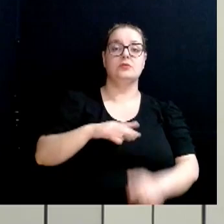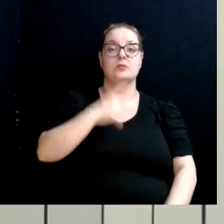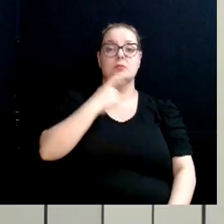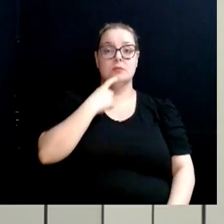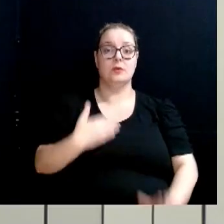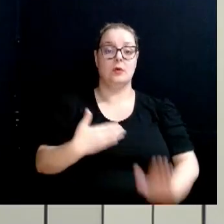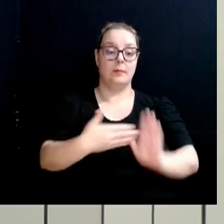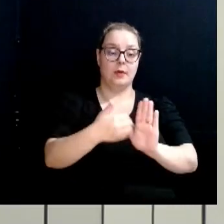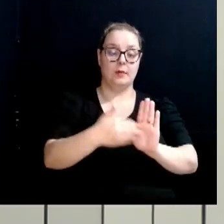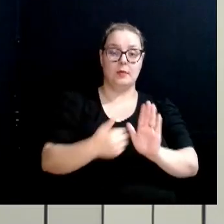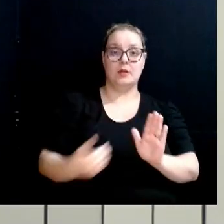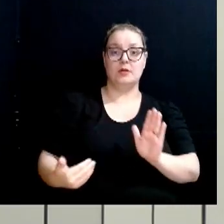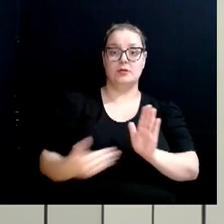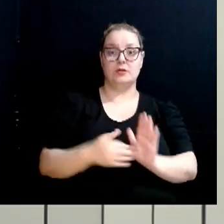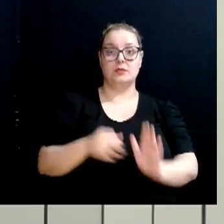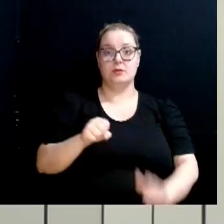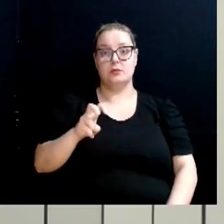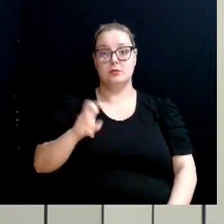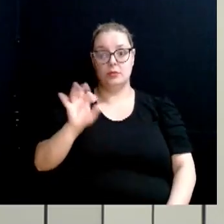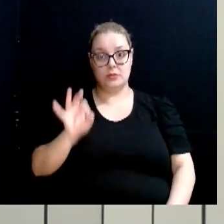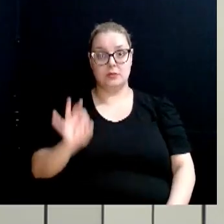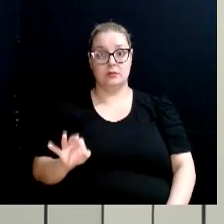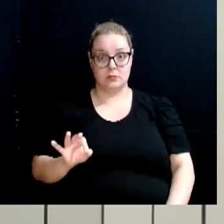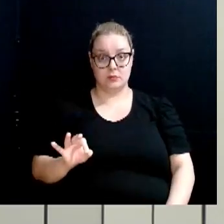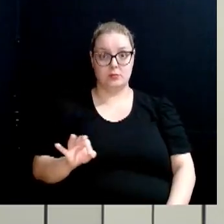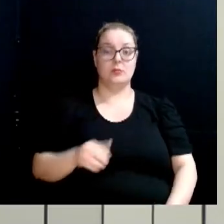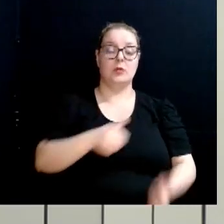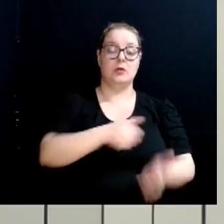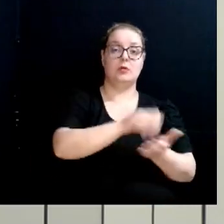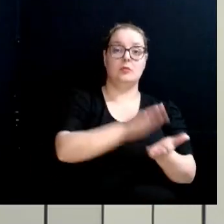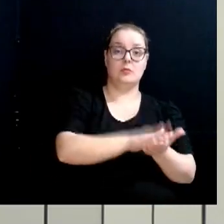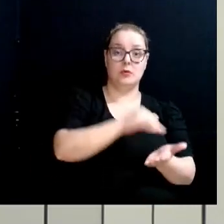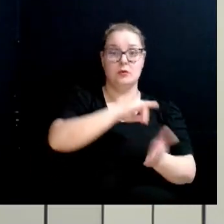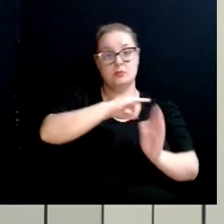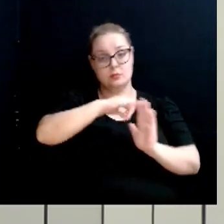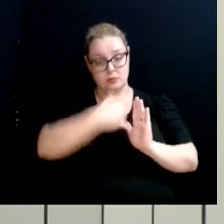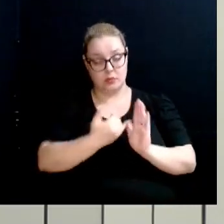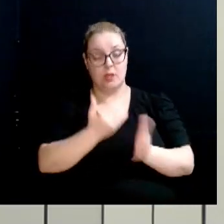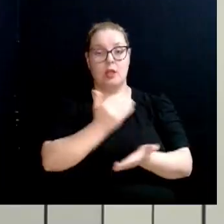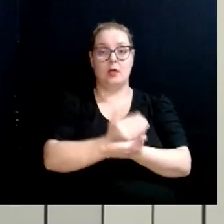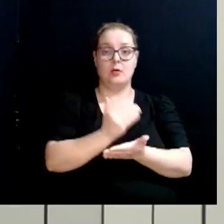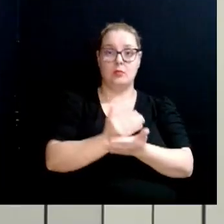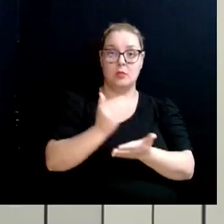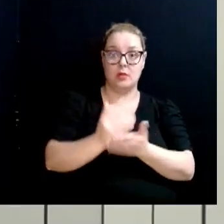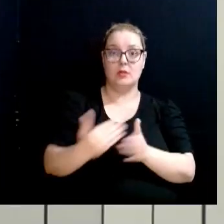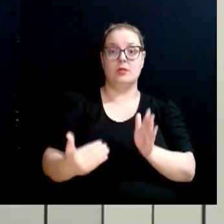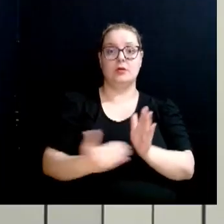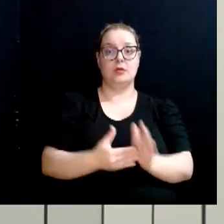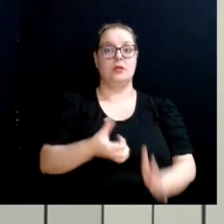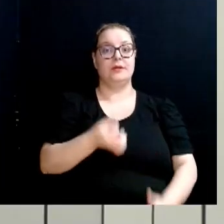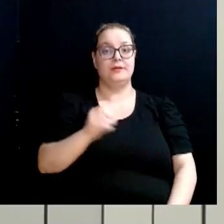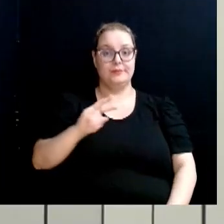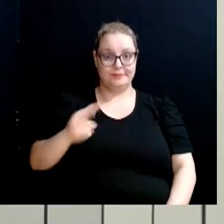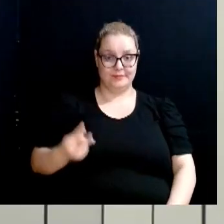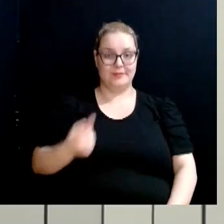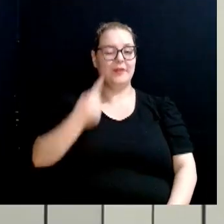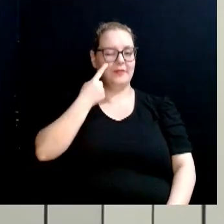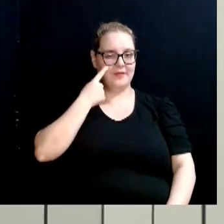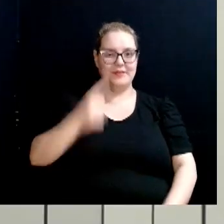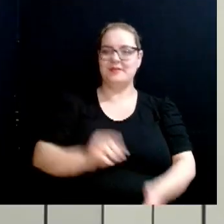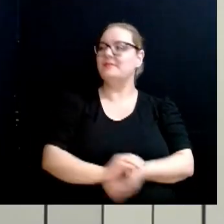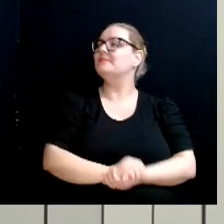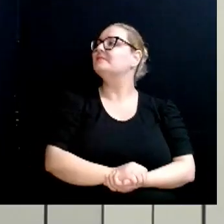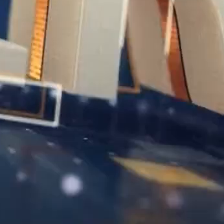até 85% em multas e juros e parcelamento em até 60 vezes. Confira.